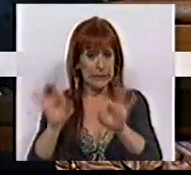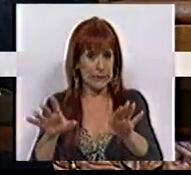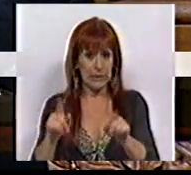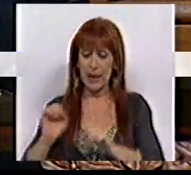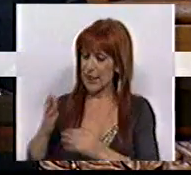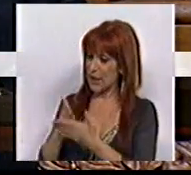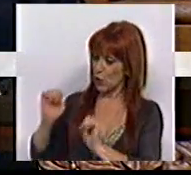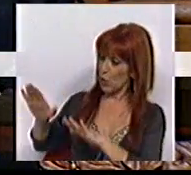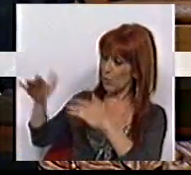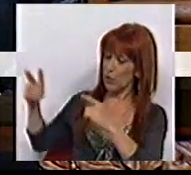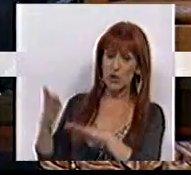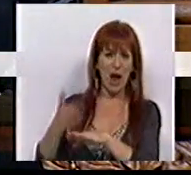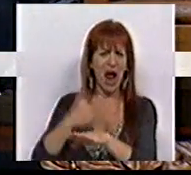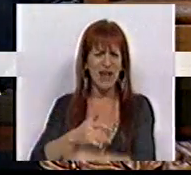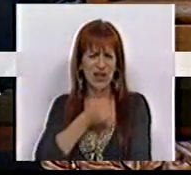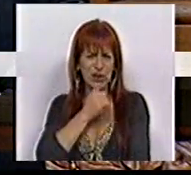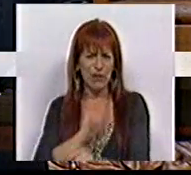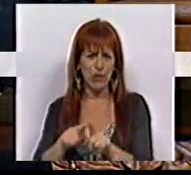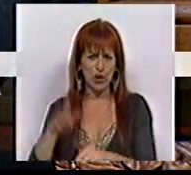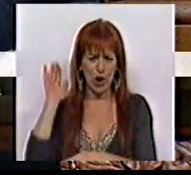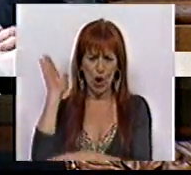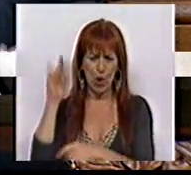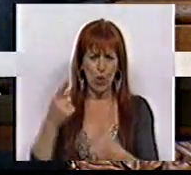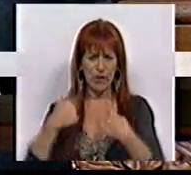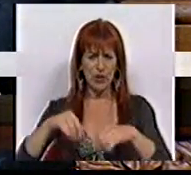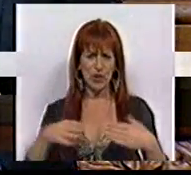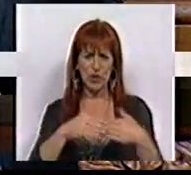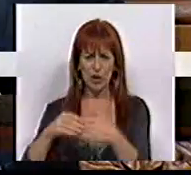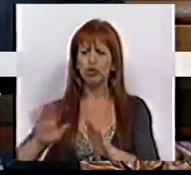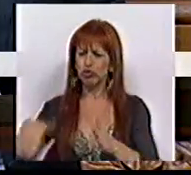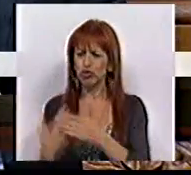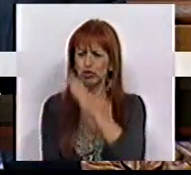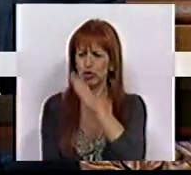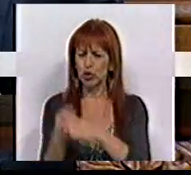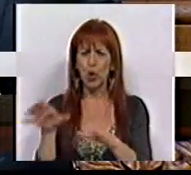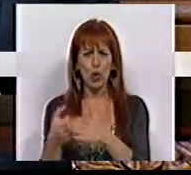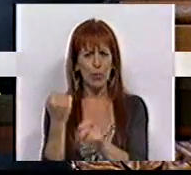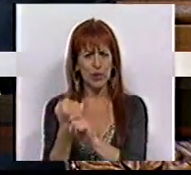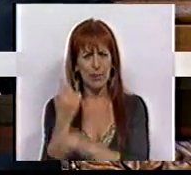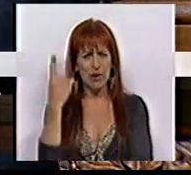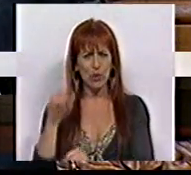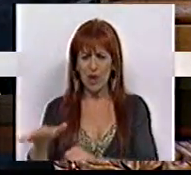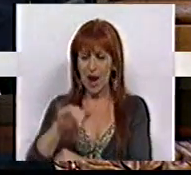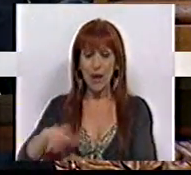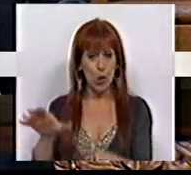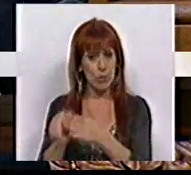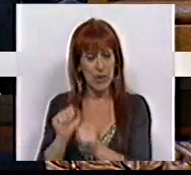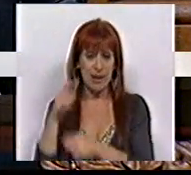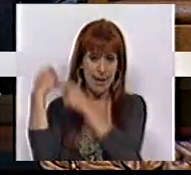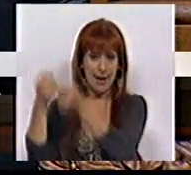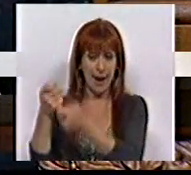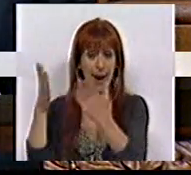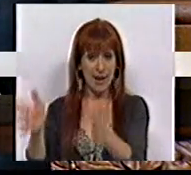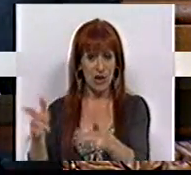é que, desde a primeira hora, antes até da decisão da Conferência de Líderes, já tinha proposto a constituição de um grupo de trabalho no âmbito da Comissão de